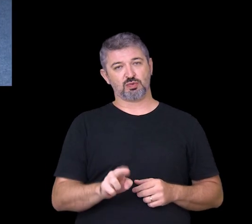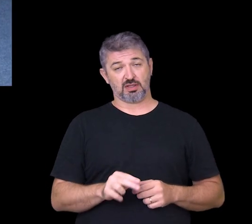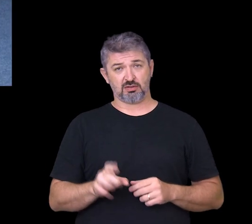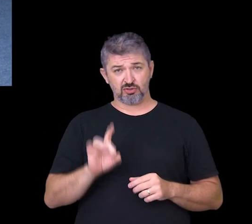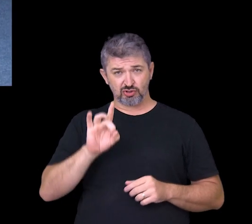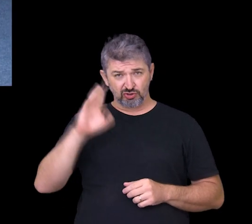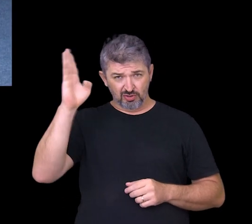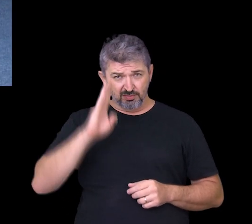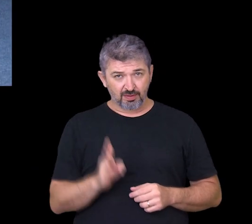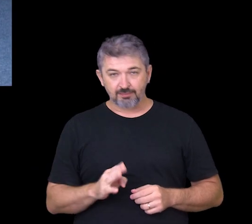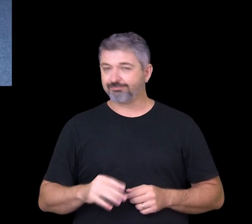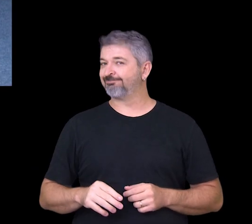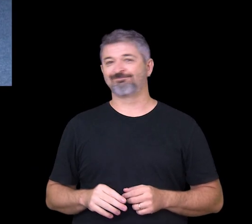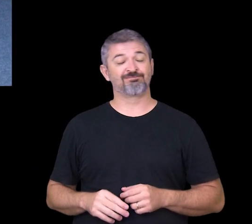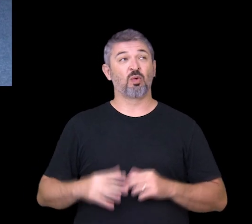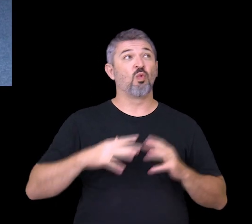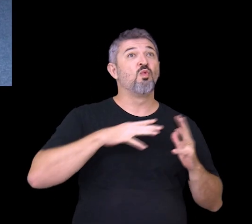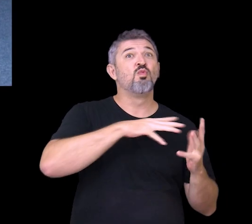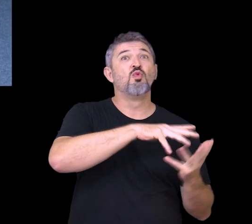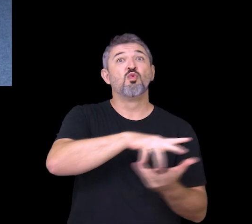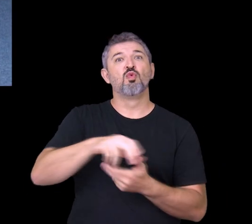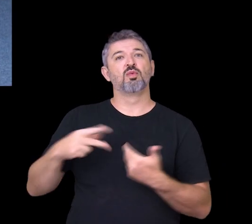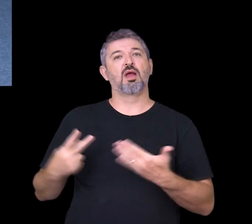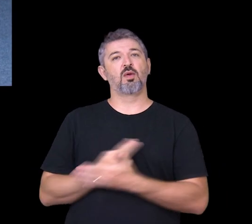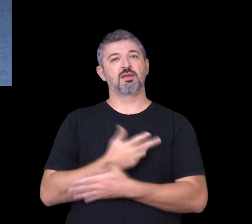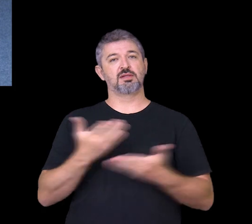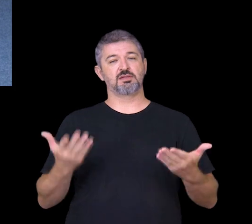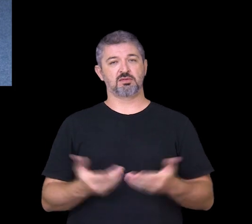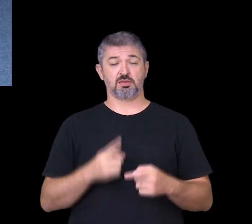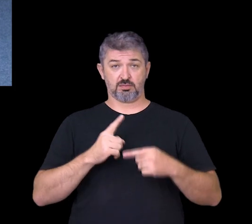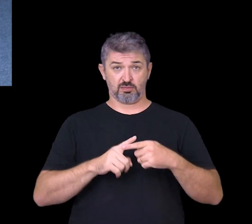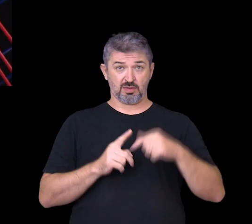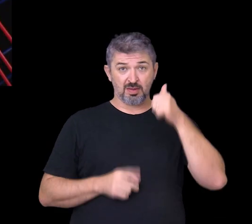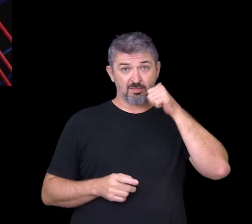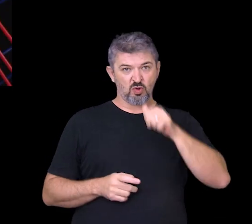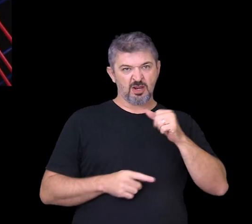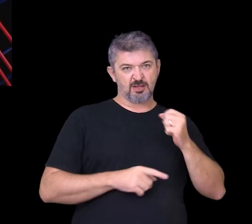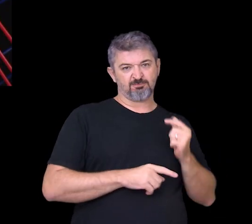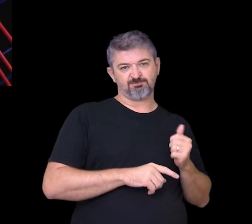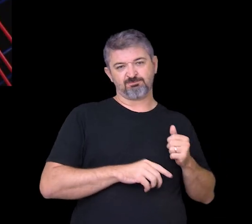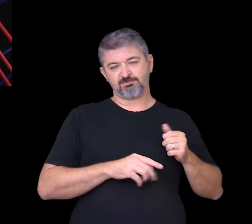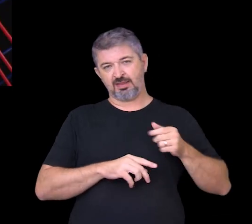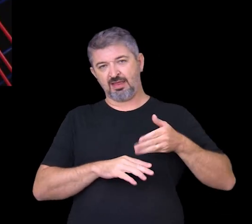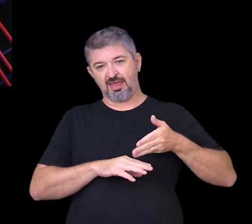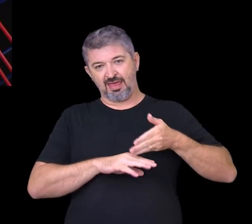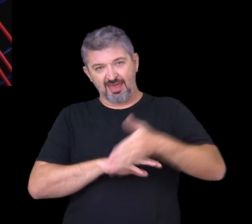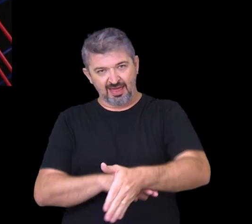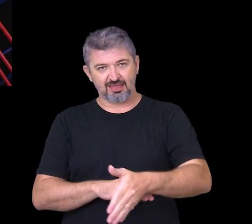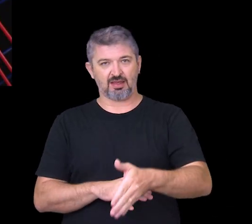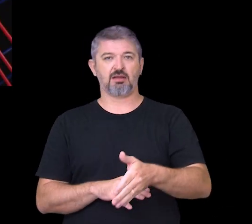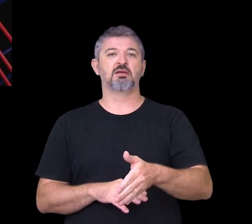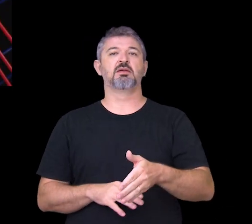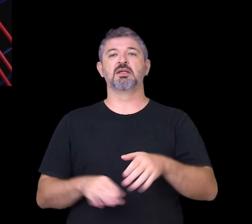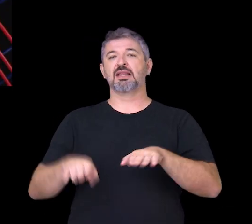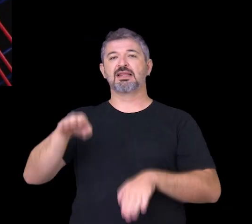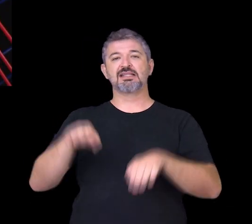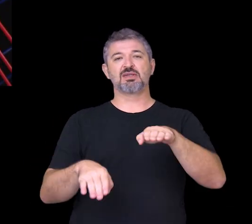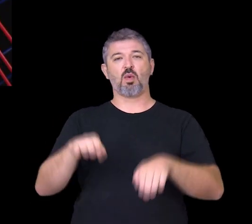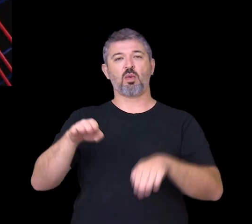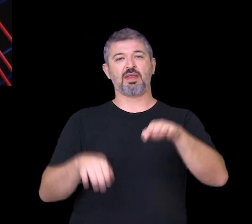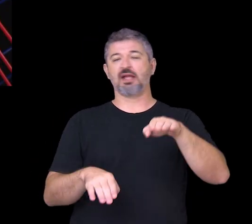tema que não é só do Brasil, é do mundo inteiro. Porque mulheres em espaço de decisão diminuem a